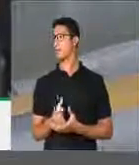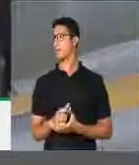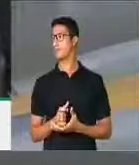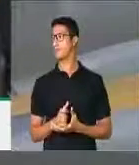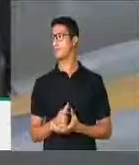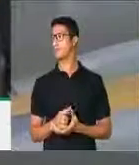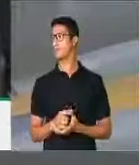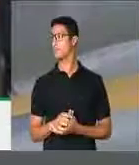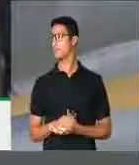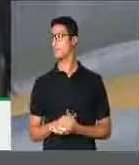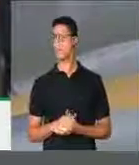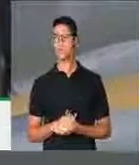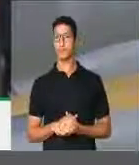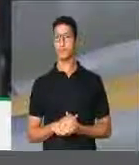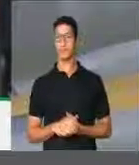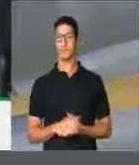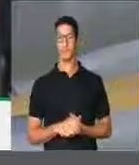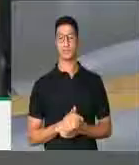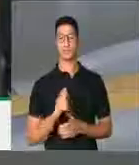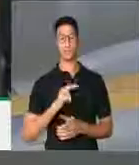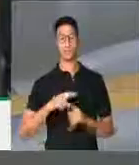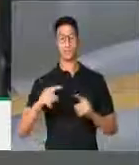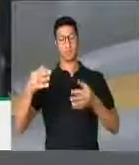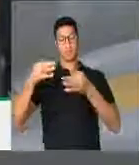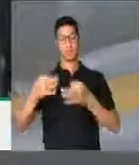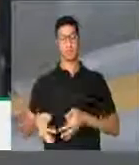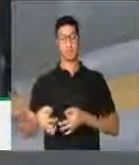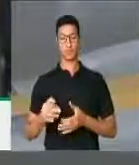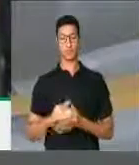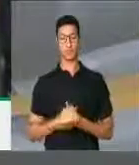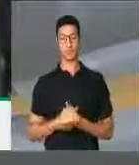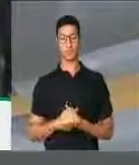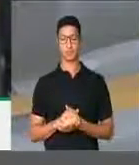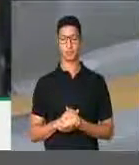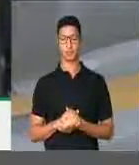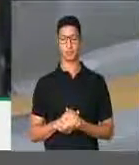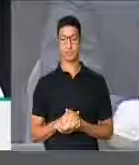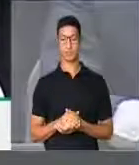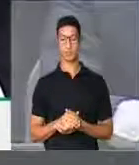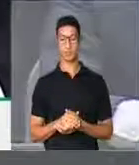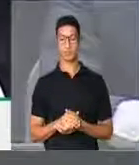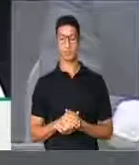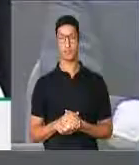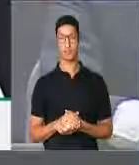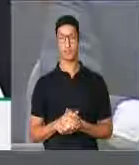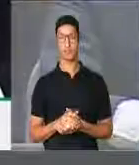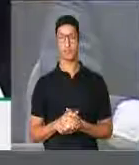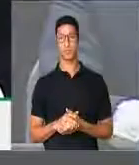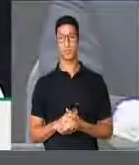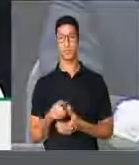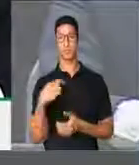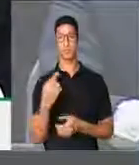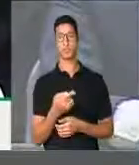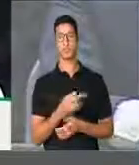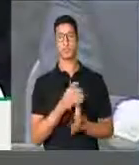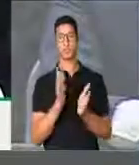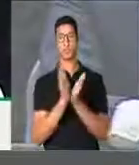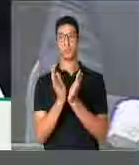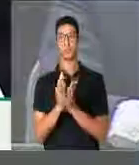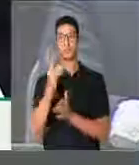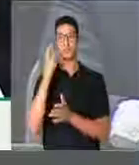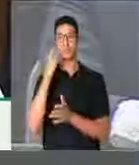PEC 199, mas que com certeza nós estaremos ao lado da bancada de